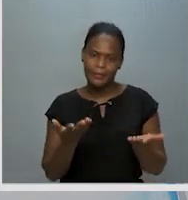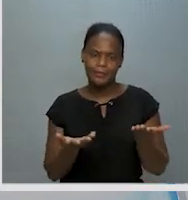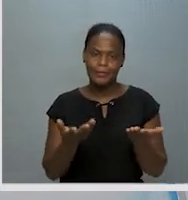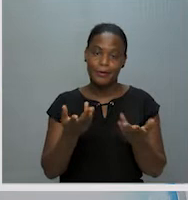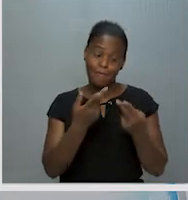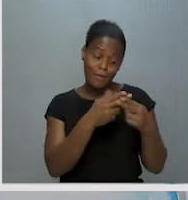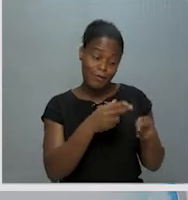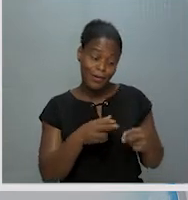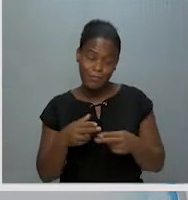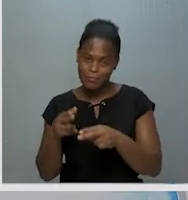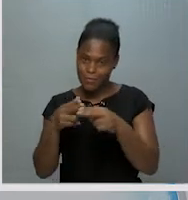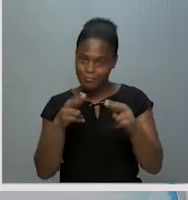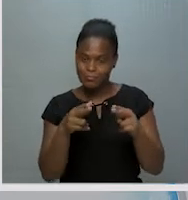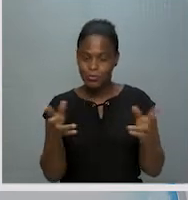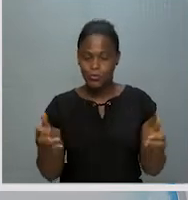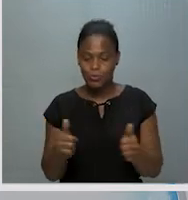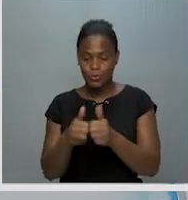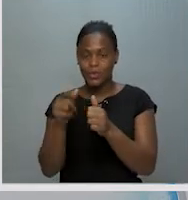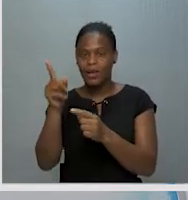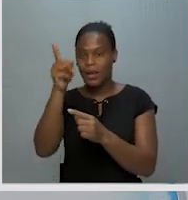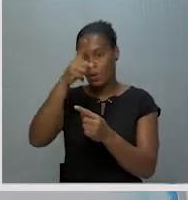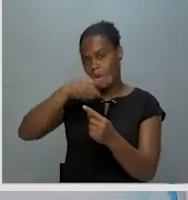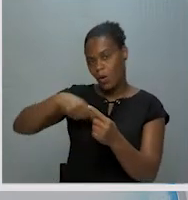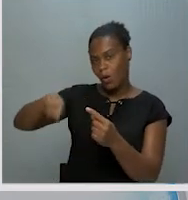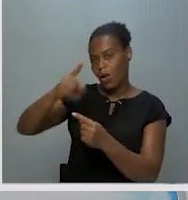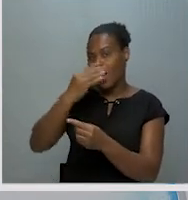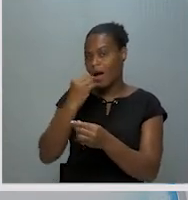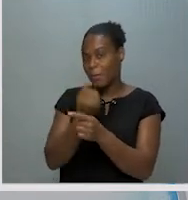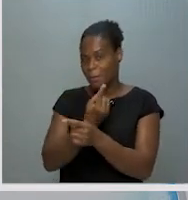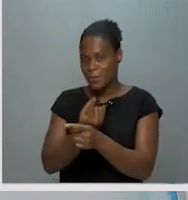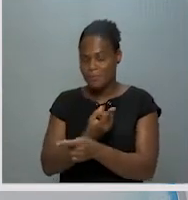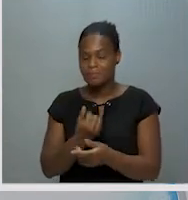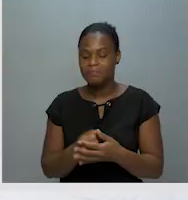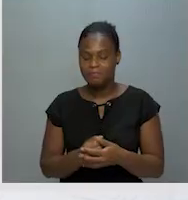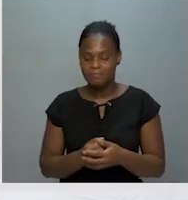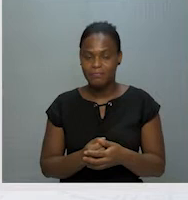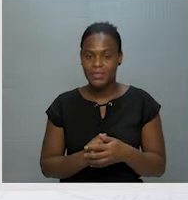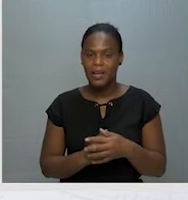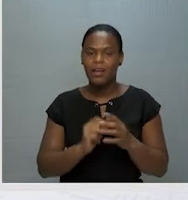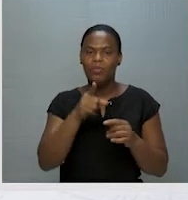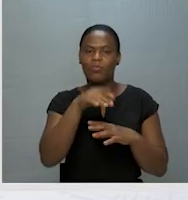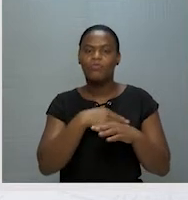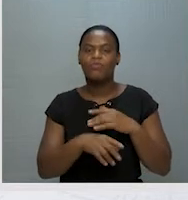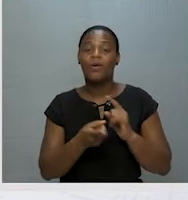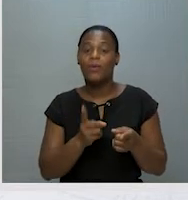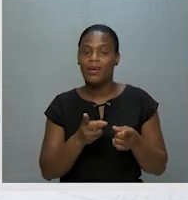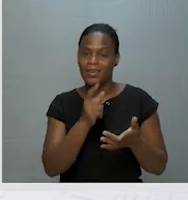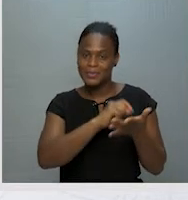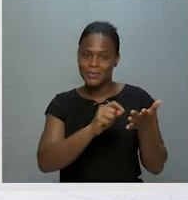e variada. E ao lado nós temos a roda dos alimentos. E o que é que vão fazer?